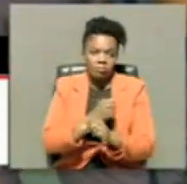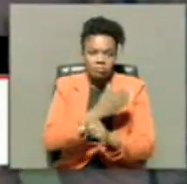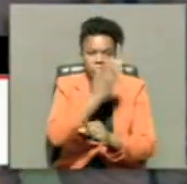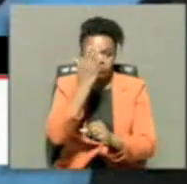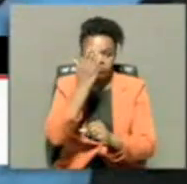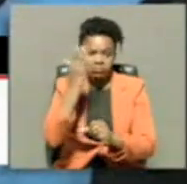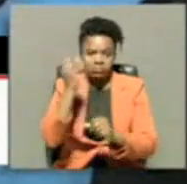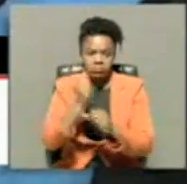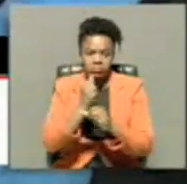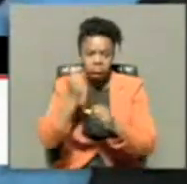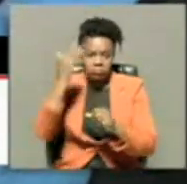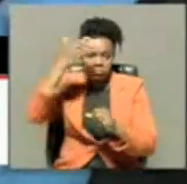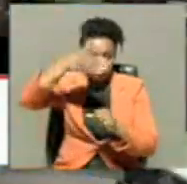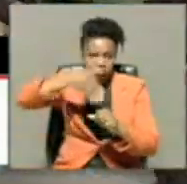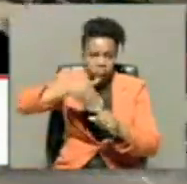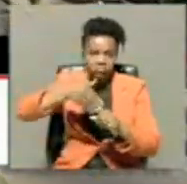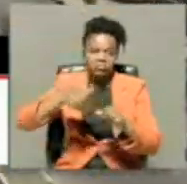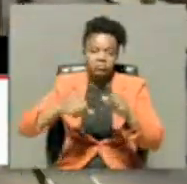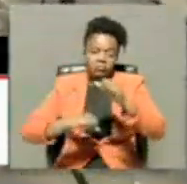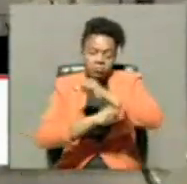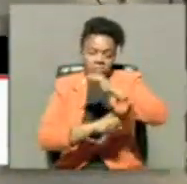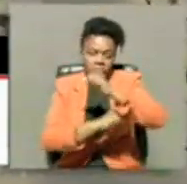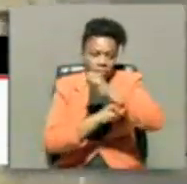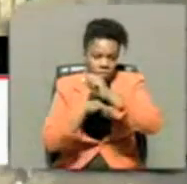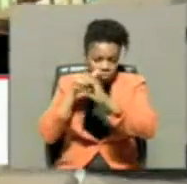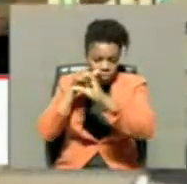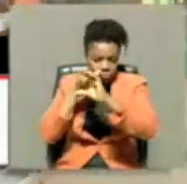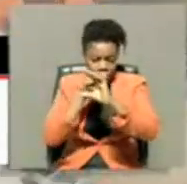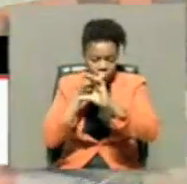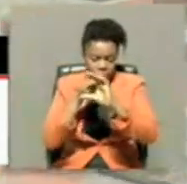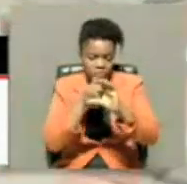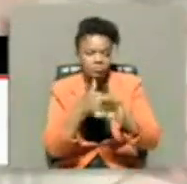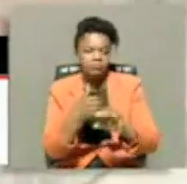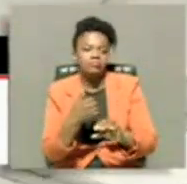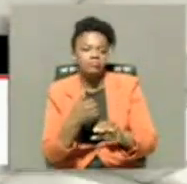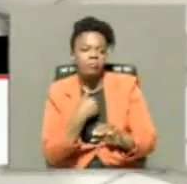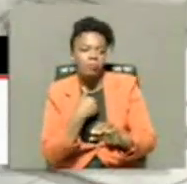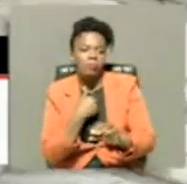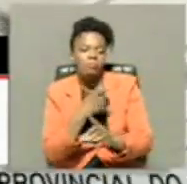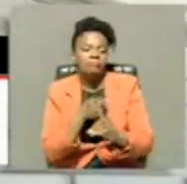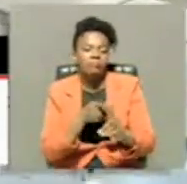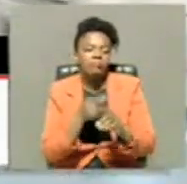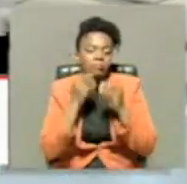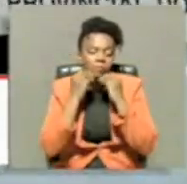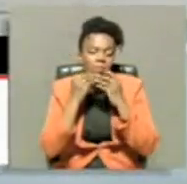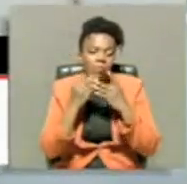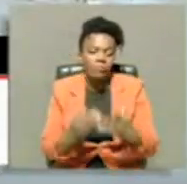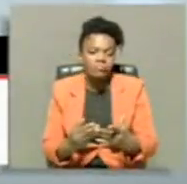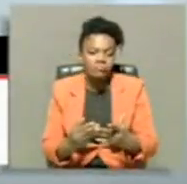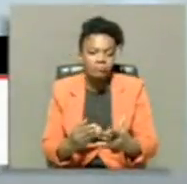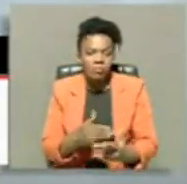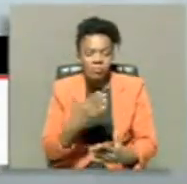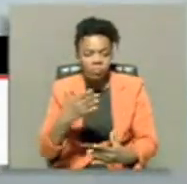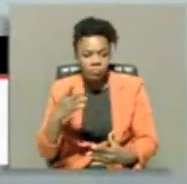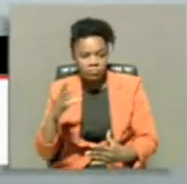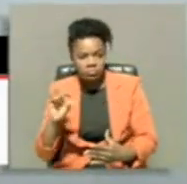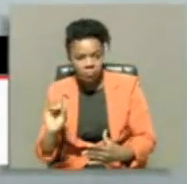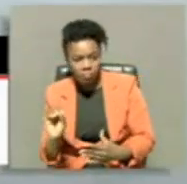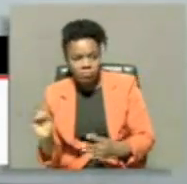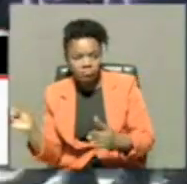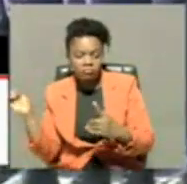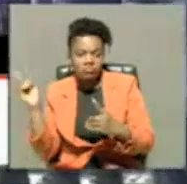baixa visibilidade e contam ainda com o apoio do CISP. O evento acontece de 10 a 13 do mês em curso